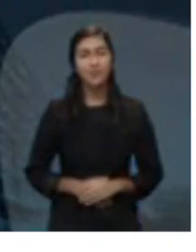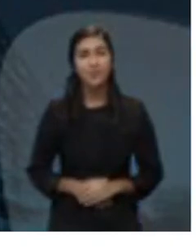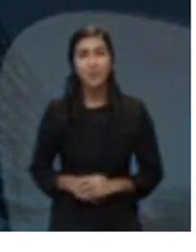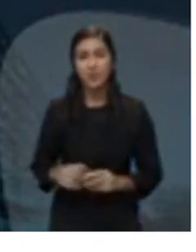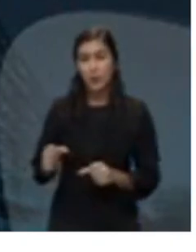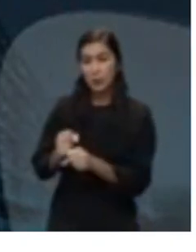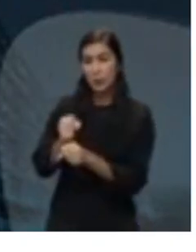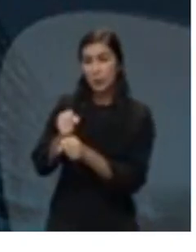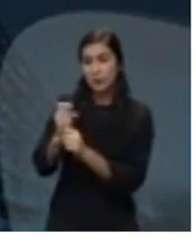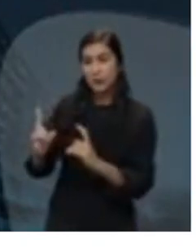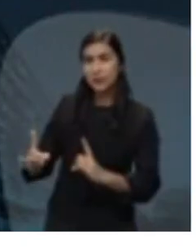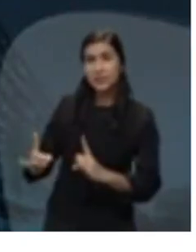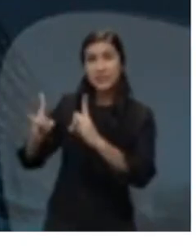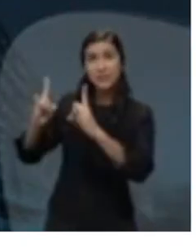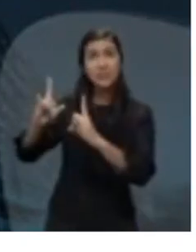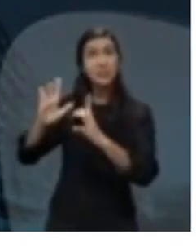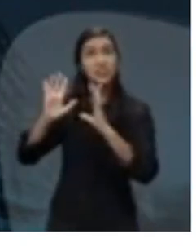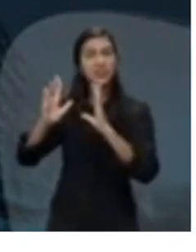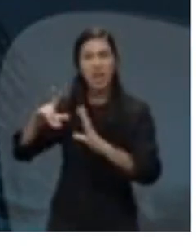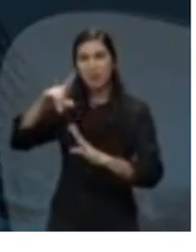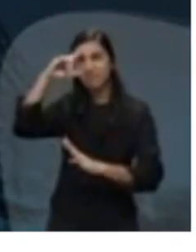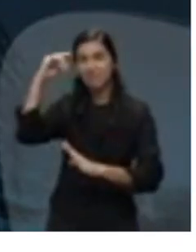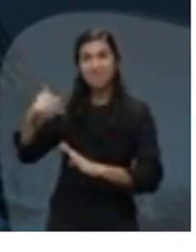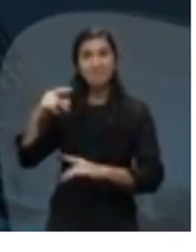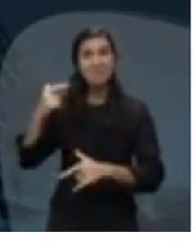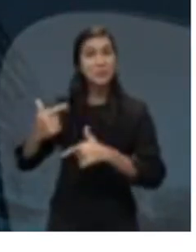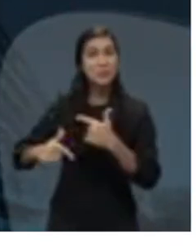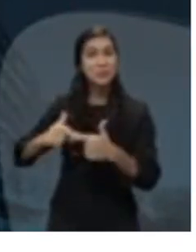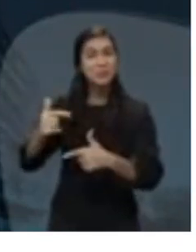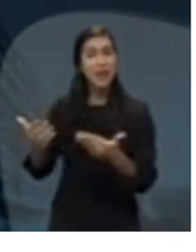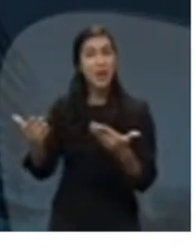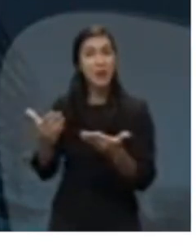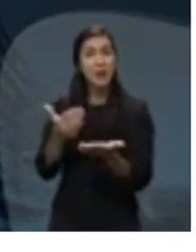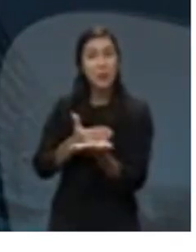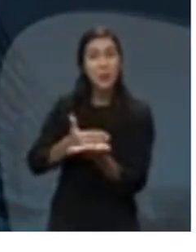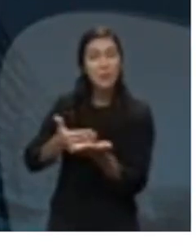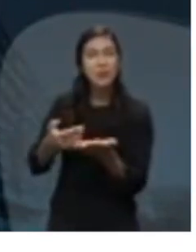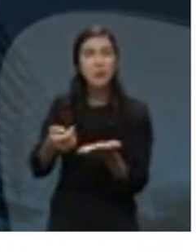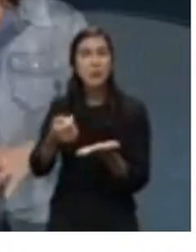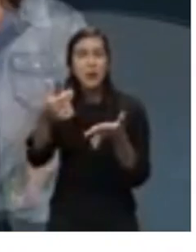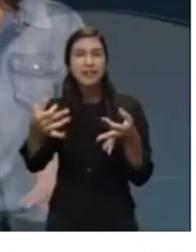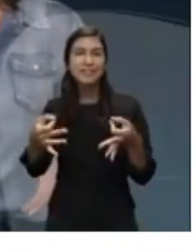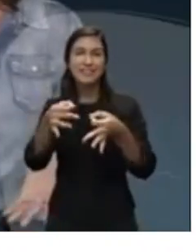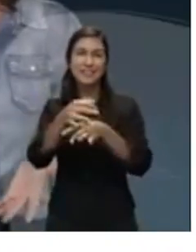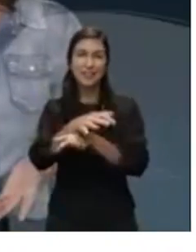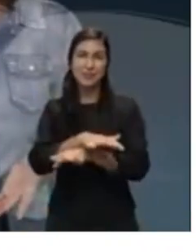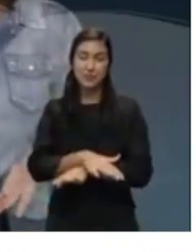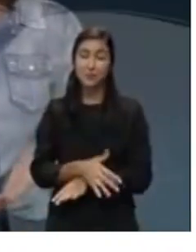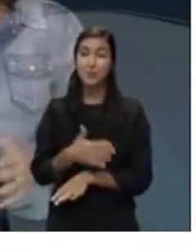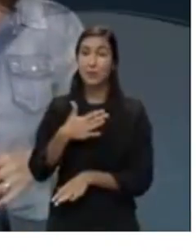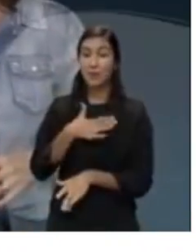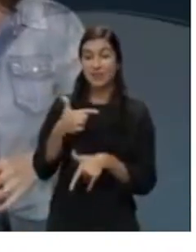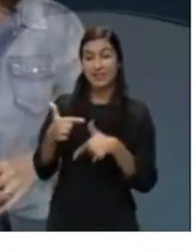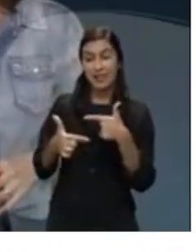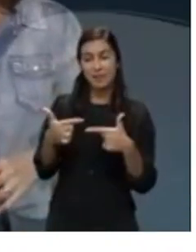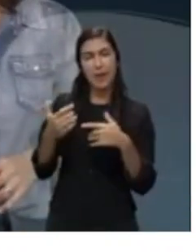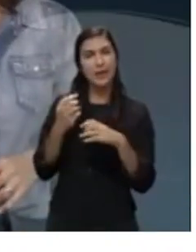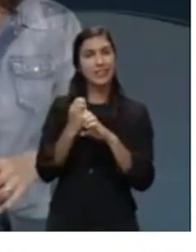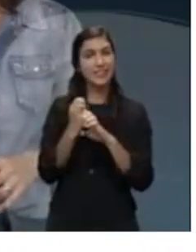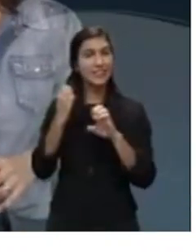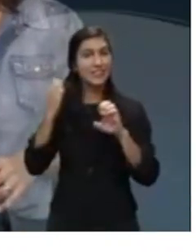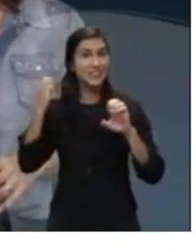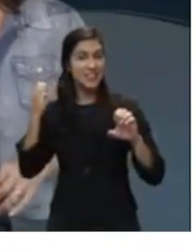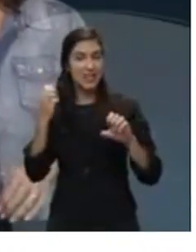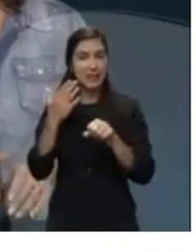As obras desse edifício estão a todo vapor e agora já vamos entrar na fase de finalização. Meus trabalhos por aqui, como